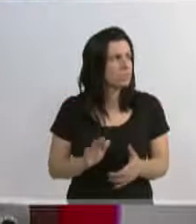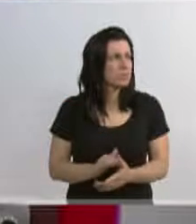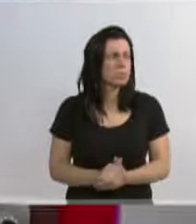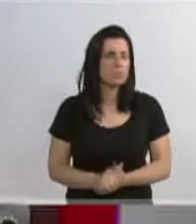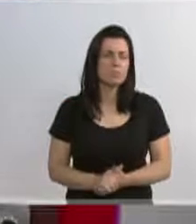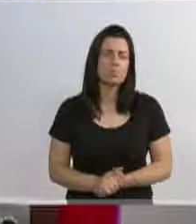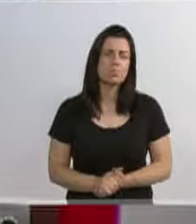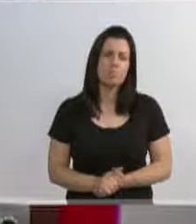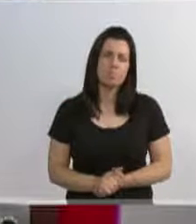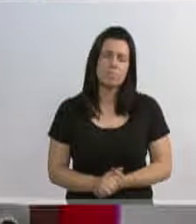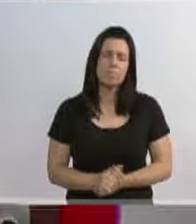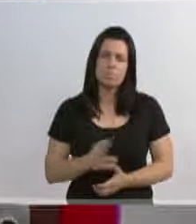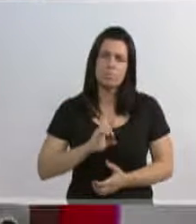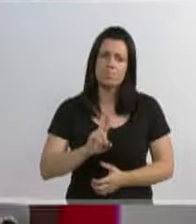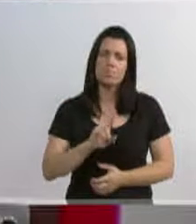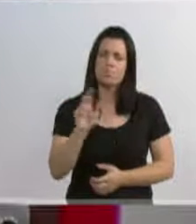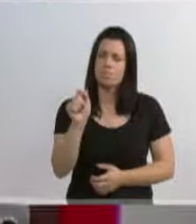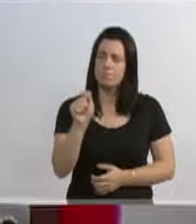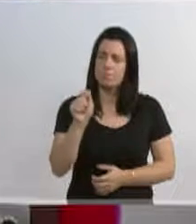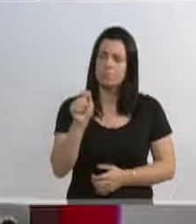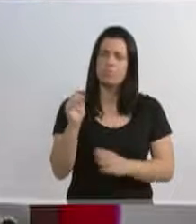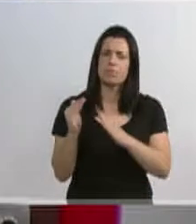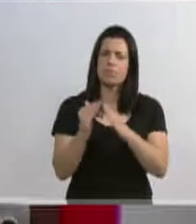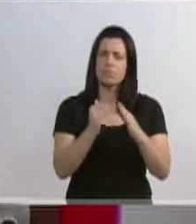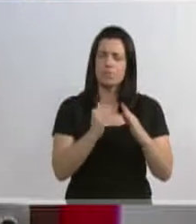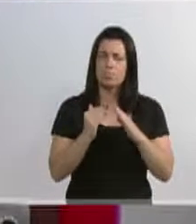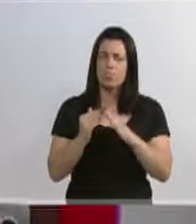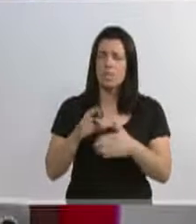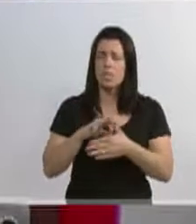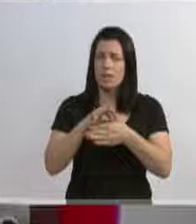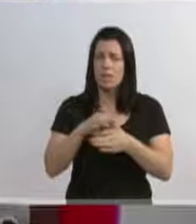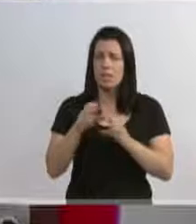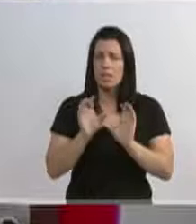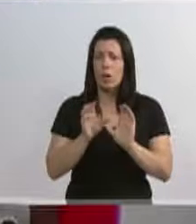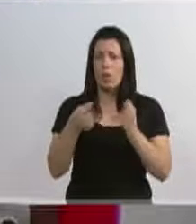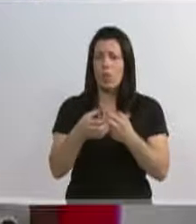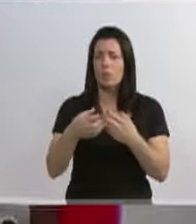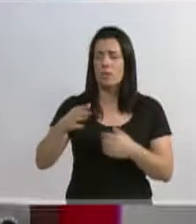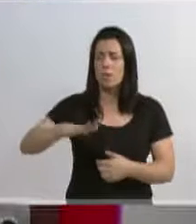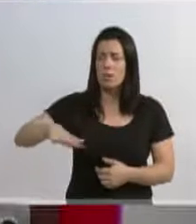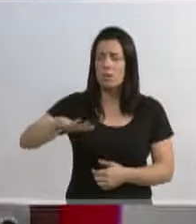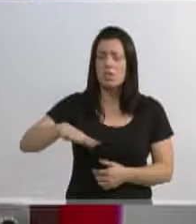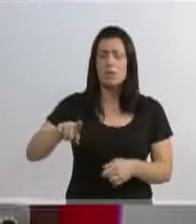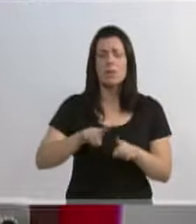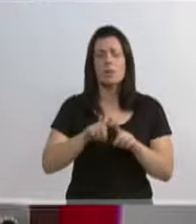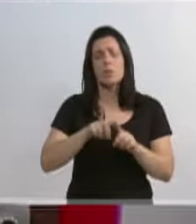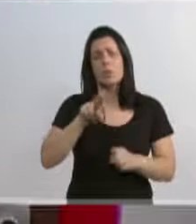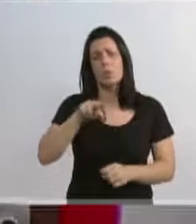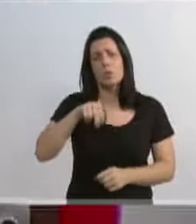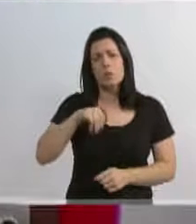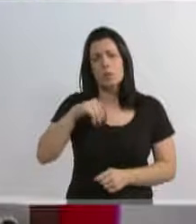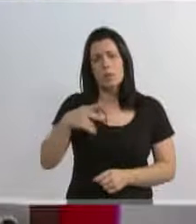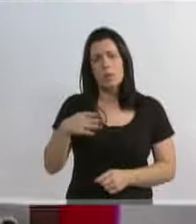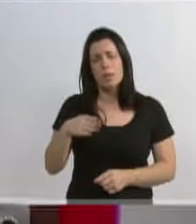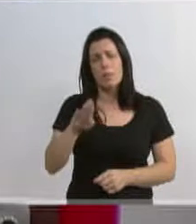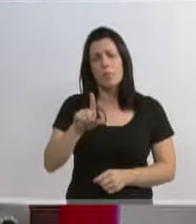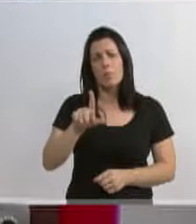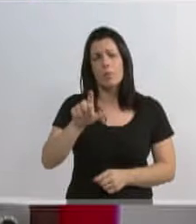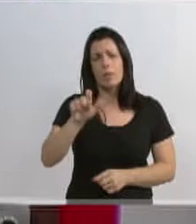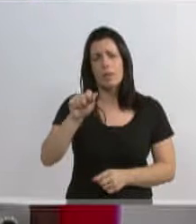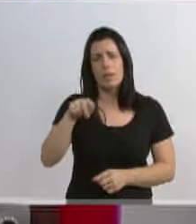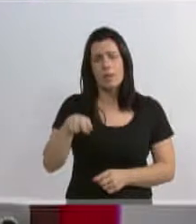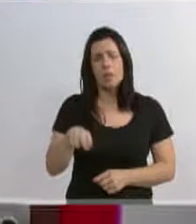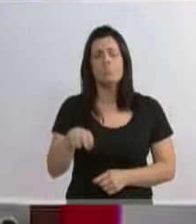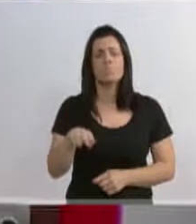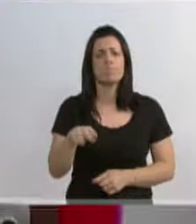moradores, das lideranças comunitárias daquela região, ligadas às associações, e da Uniblan, entidade tão importante no município da nossa cidade, que